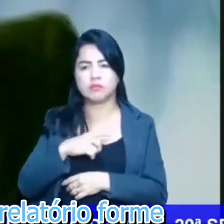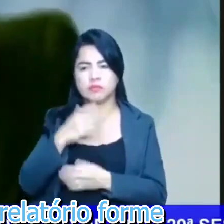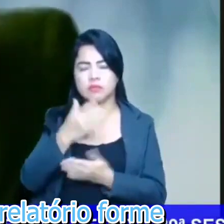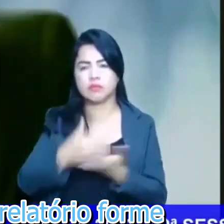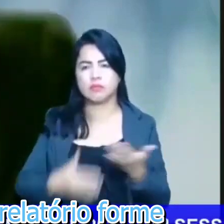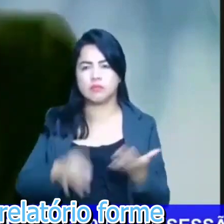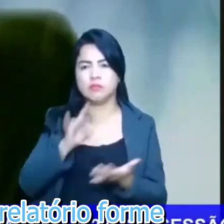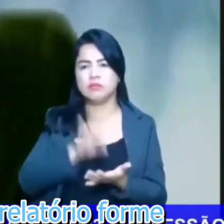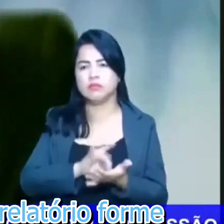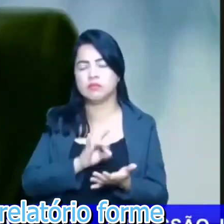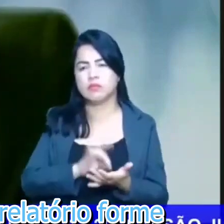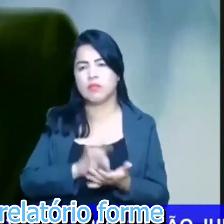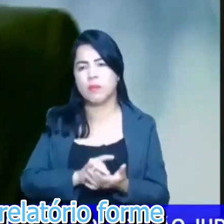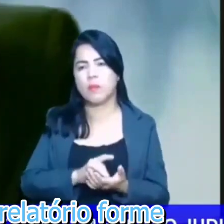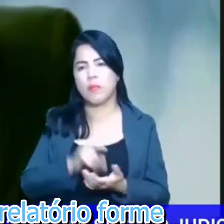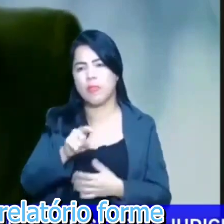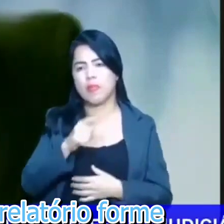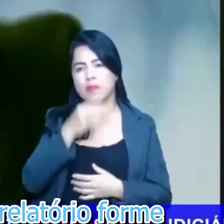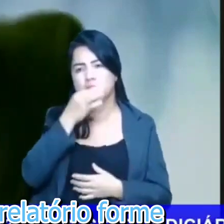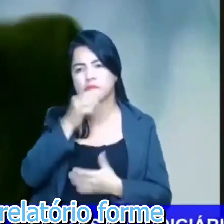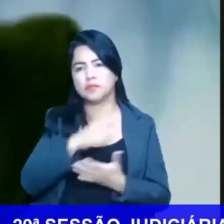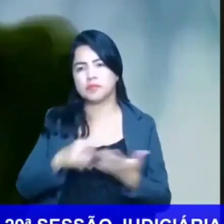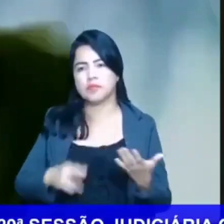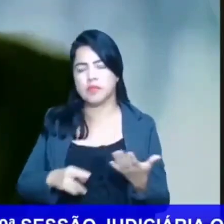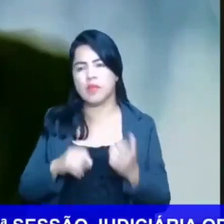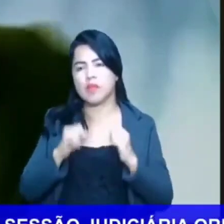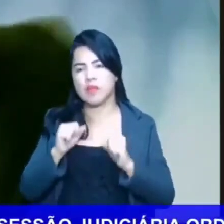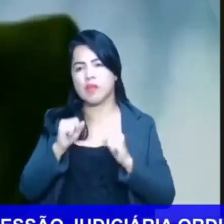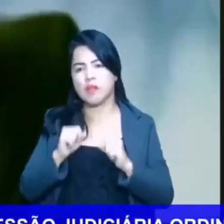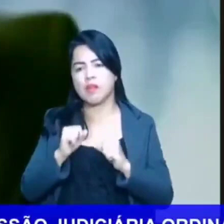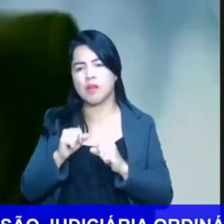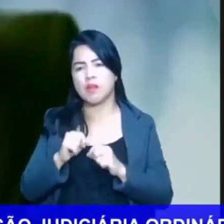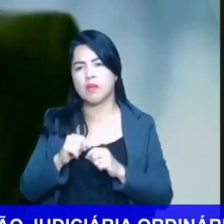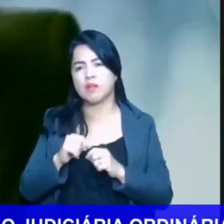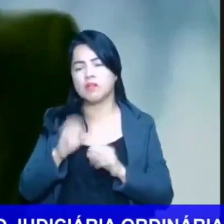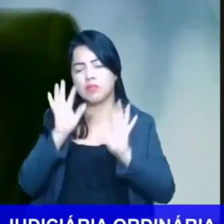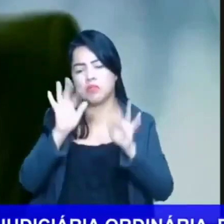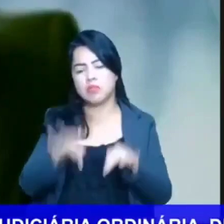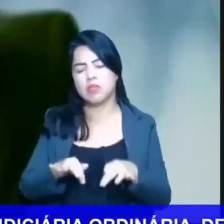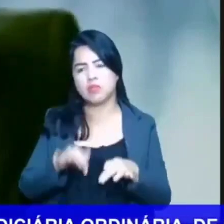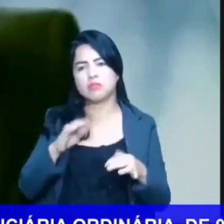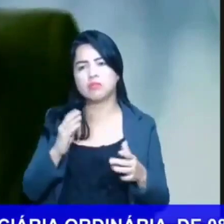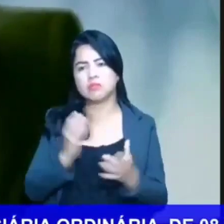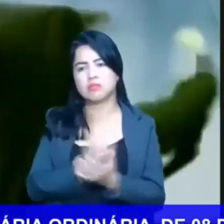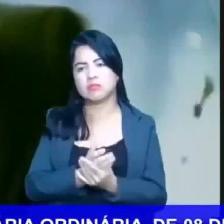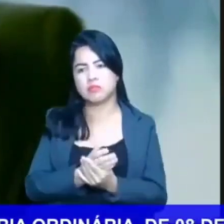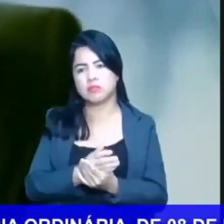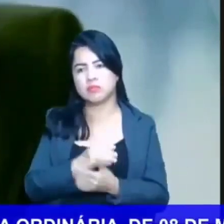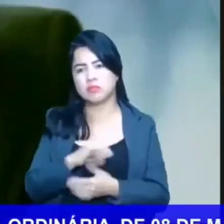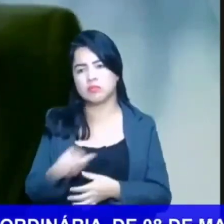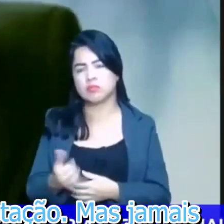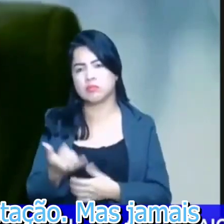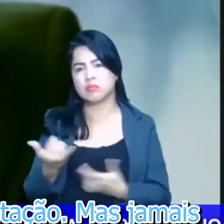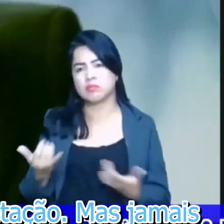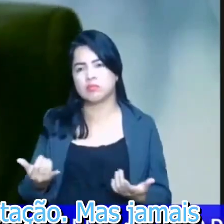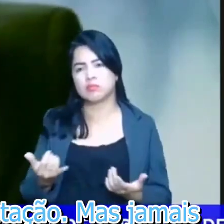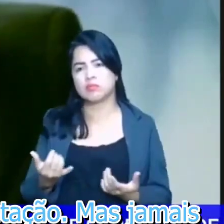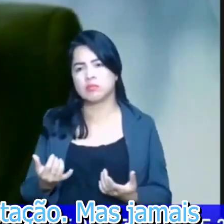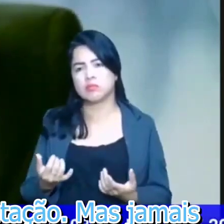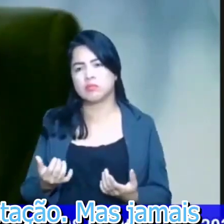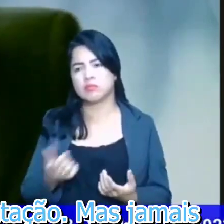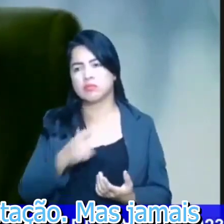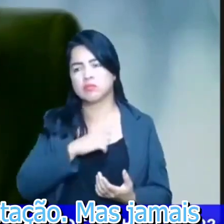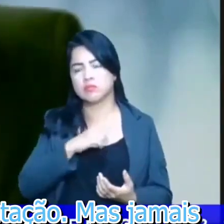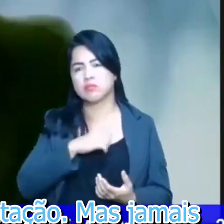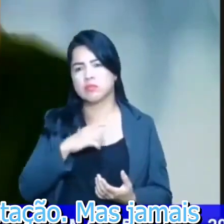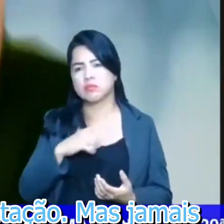de veracidade desse relatório, forme juízo de conveniência, oportunidade e juridicidade sobre